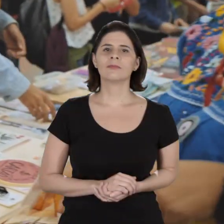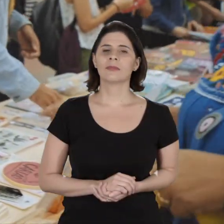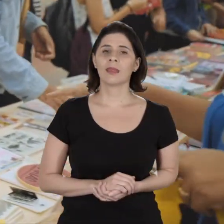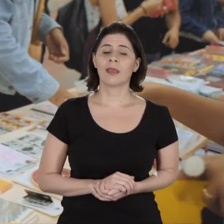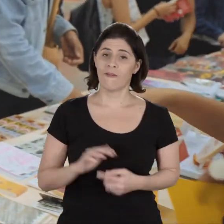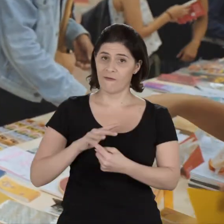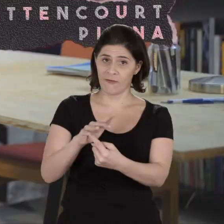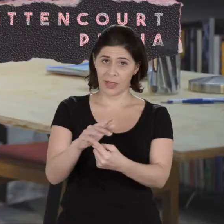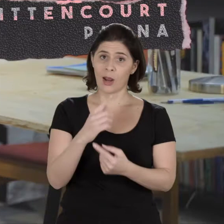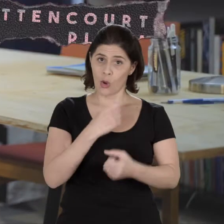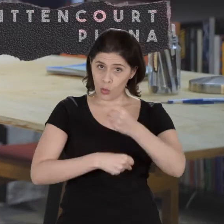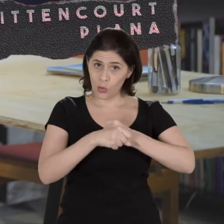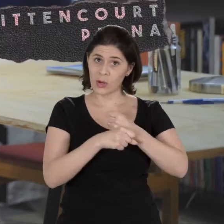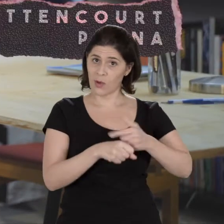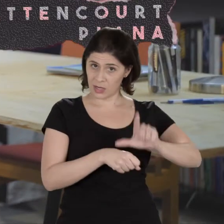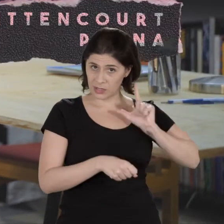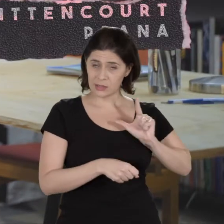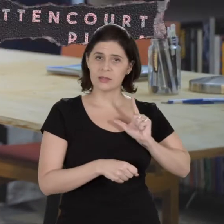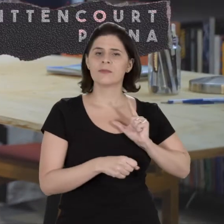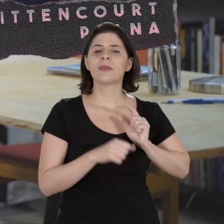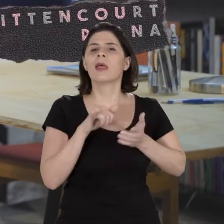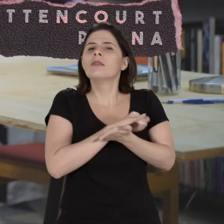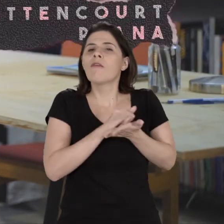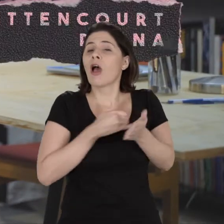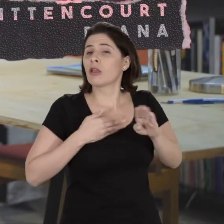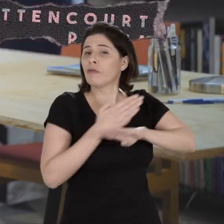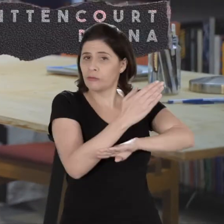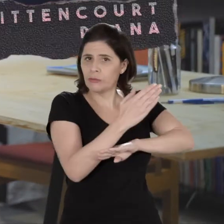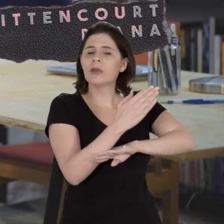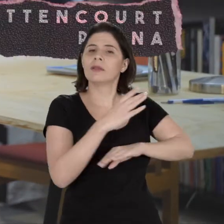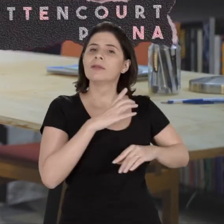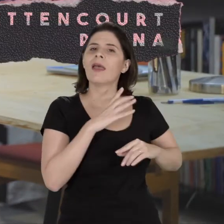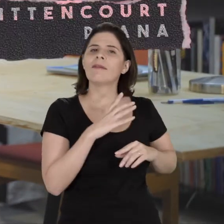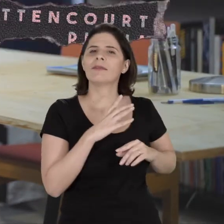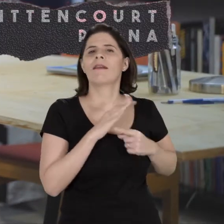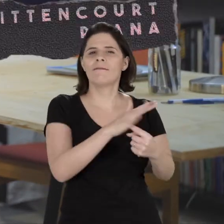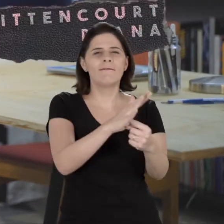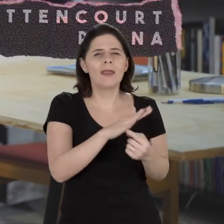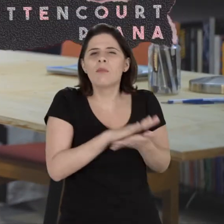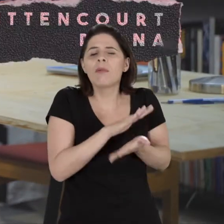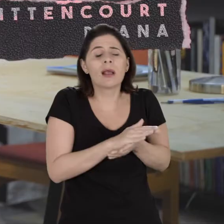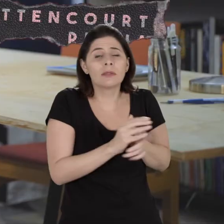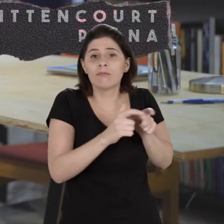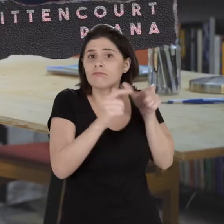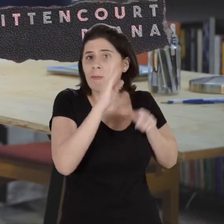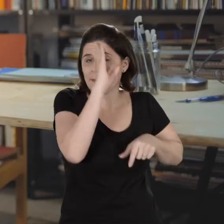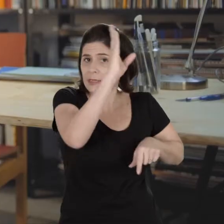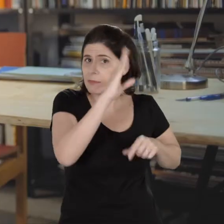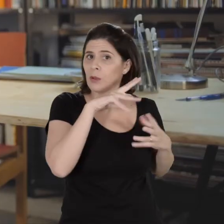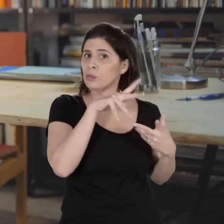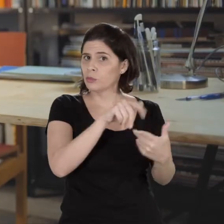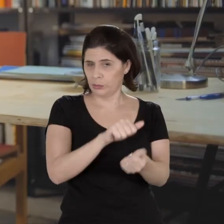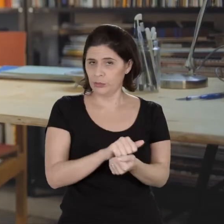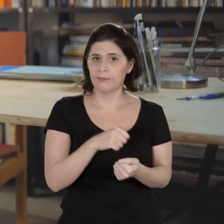Um ano antes da Plana, em 2011, eu tinha ido para Nova York, bem na época que estava acontecendo a New York Art Book Fair, que é a maior feira de publicações do mundo. E